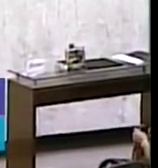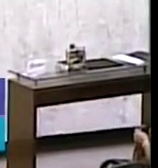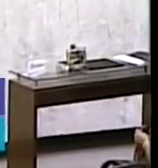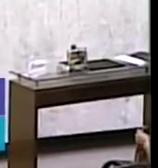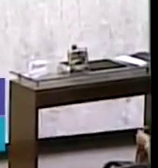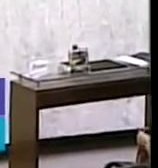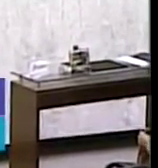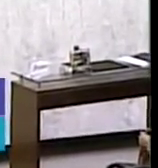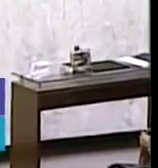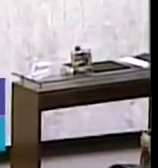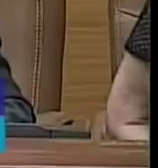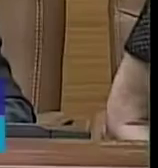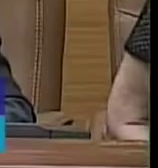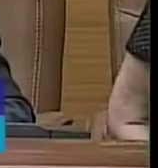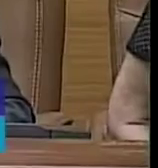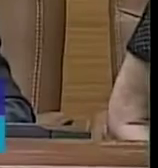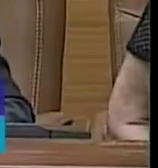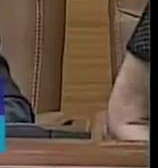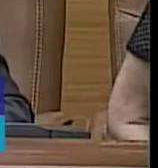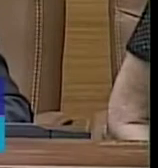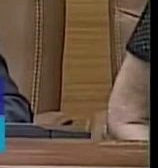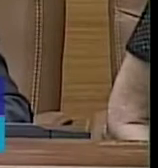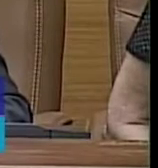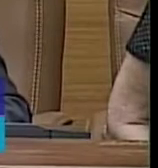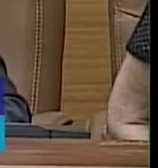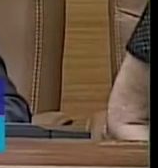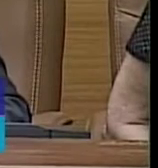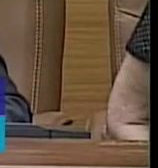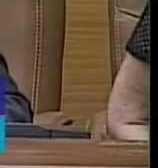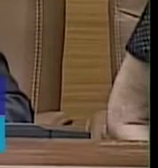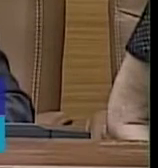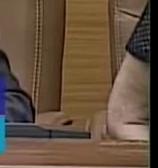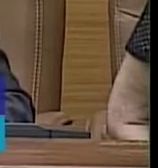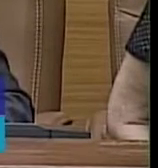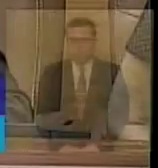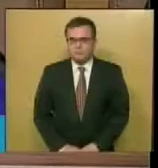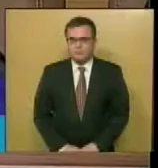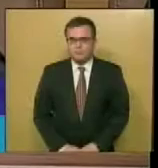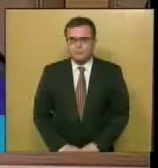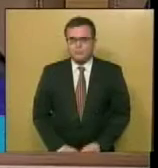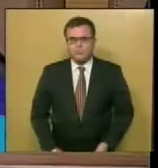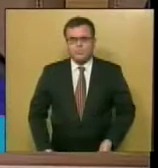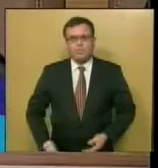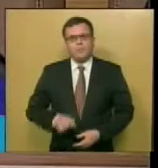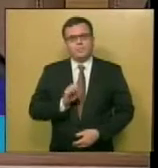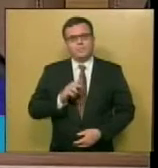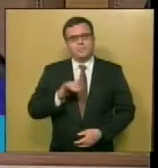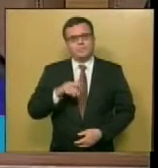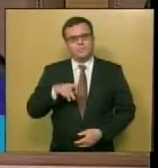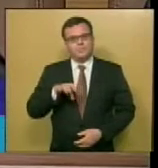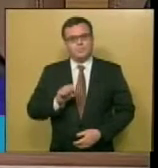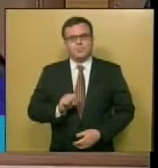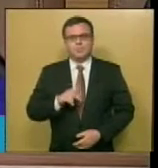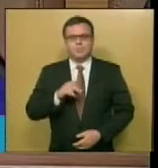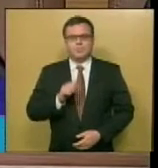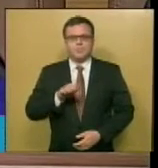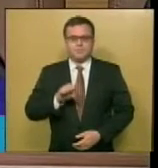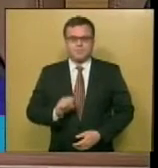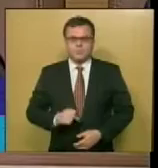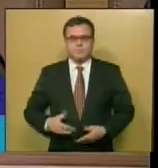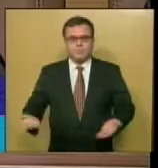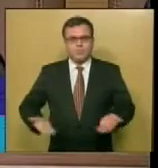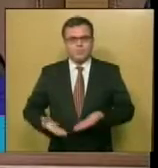Neste momento festivo em que comemoramos o centenário de nascimento do Dr. Euclides Paes Mendonça, temos a alegria de